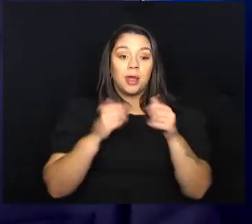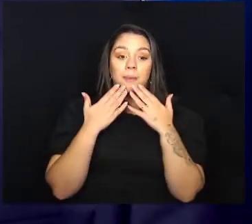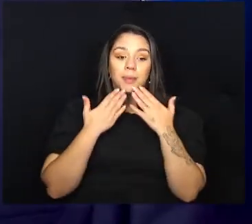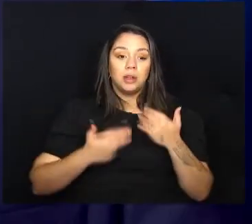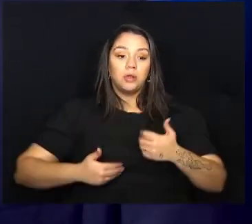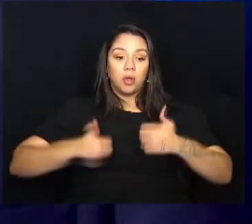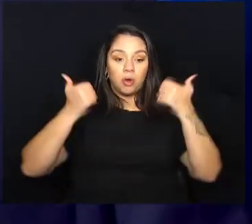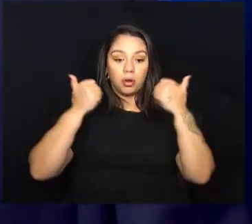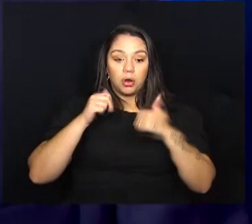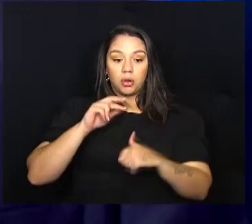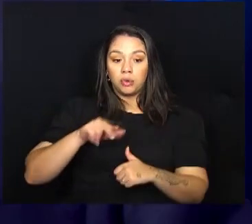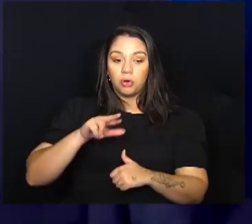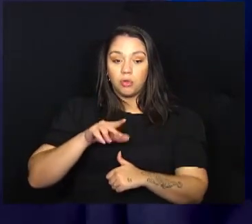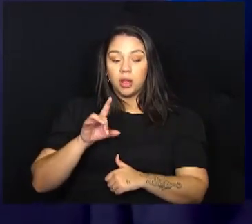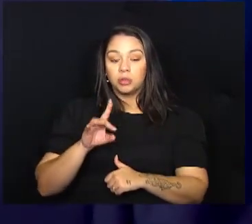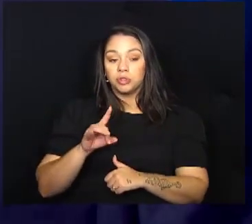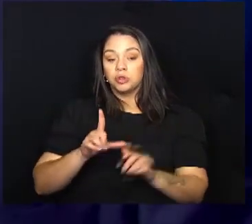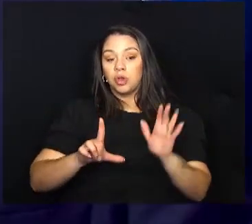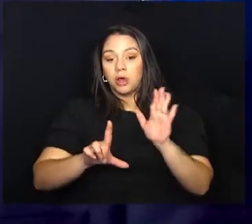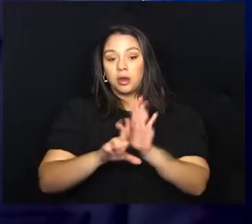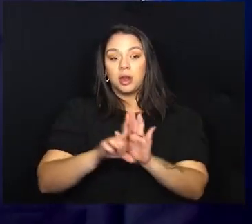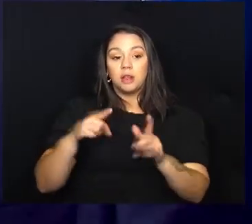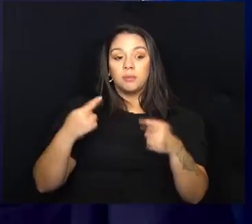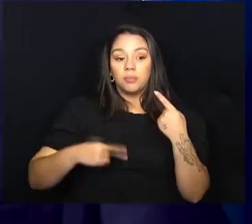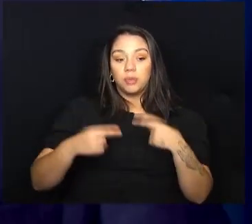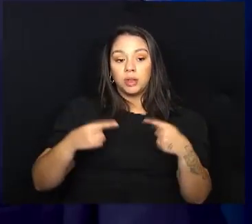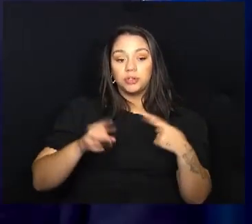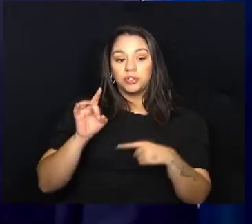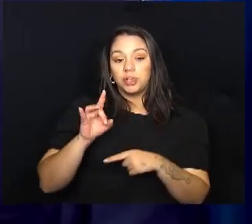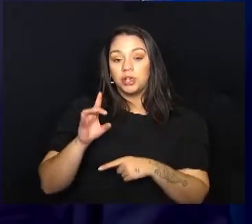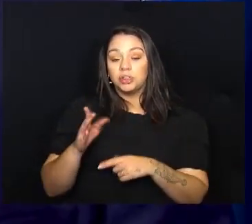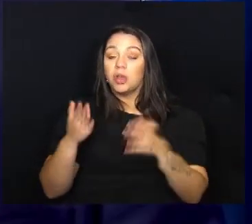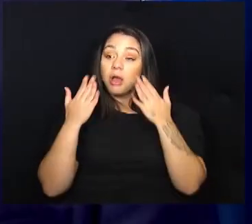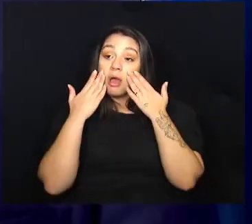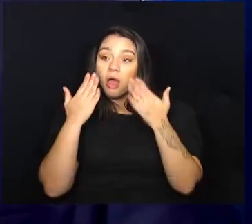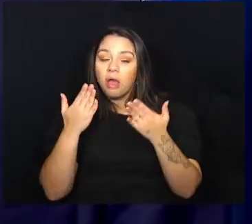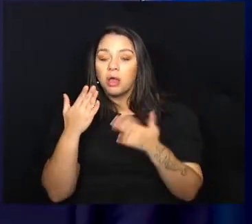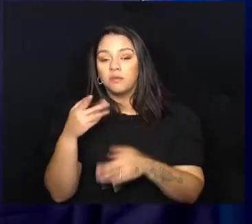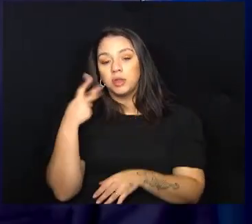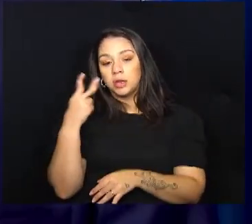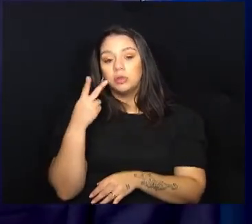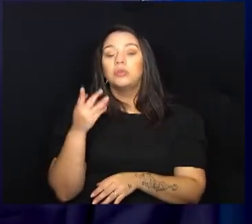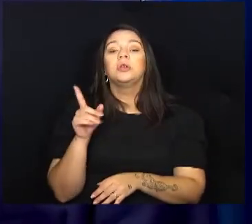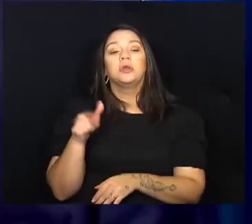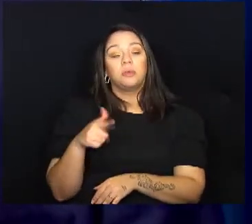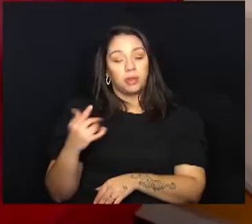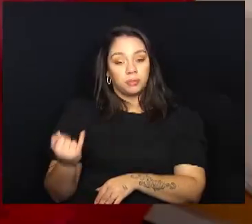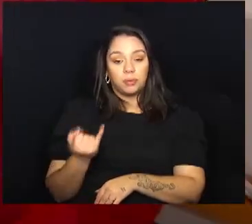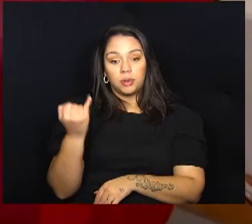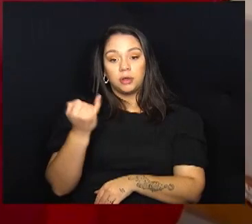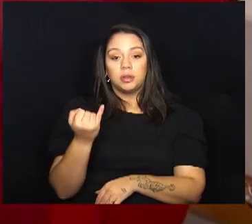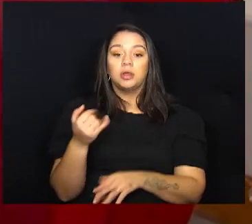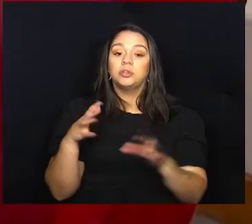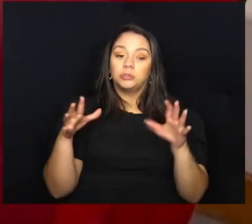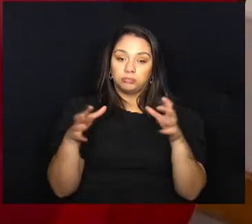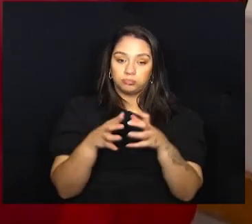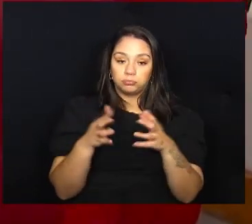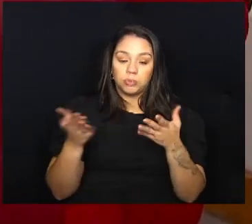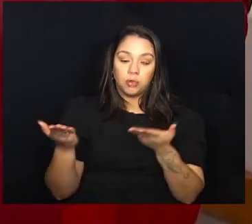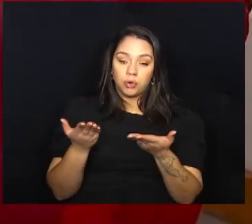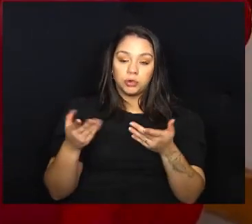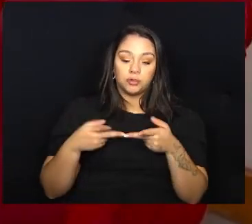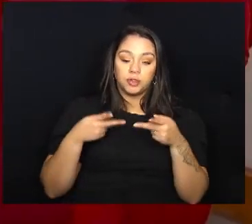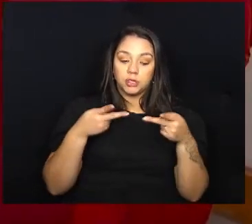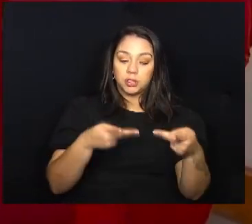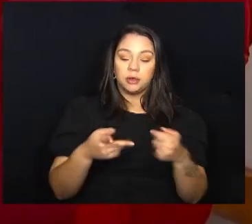E não vai ser aquele tipo de lei política, que é só para aparecer o vereador. Então é muito importante a gente estar em loco, sim. Durante o encontro, que